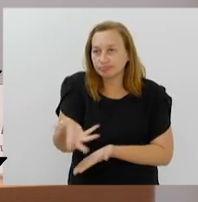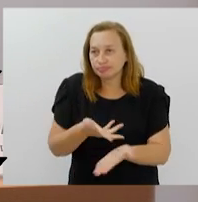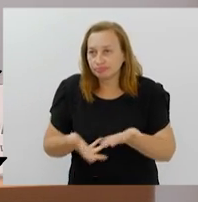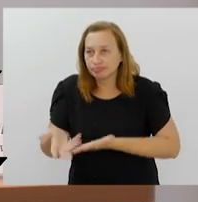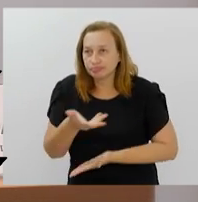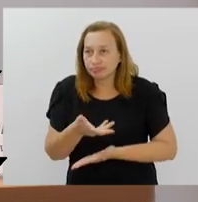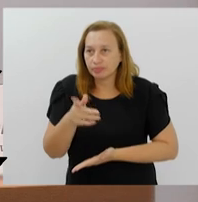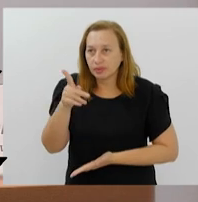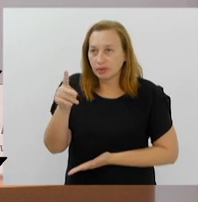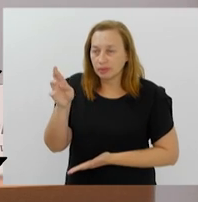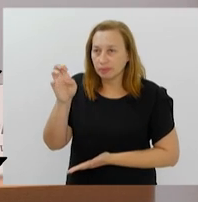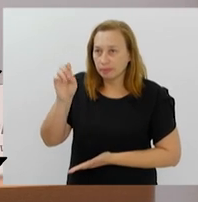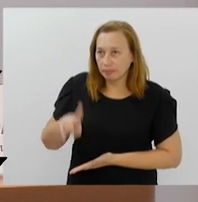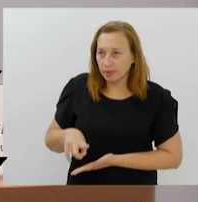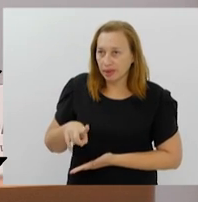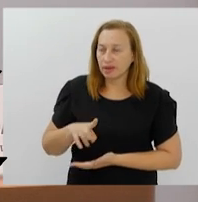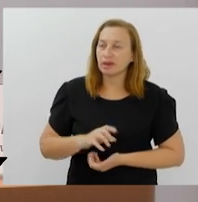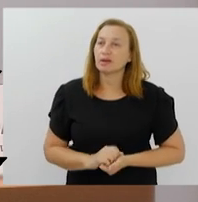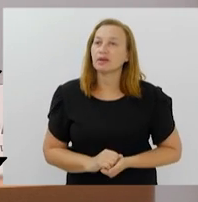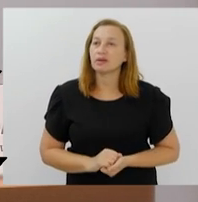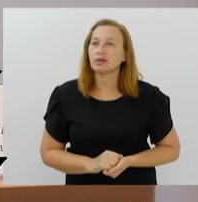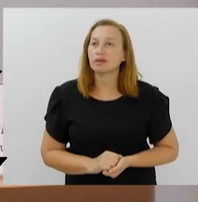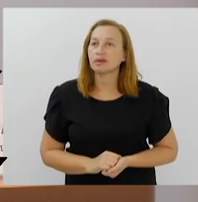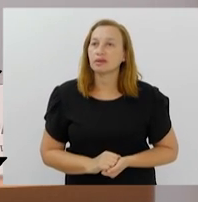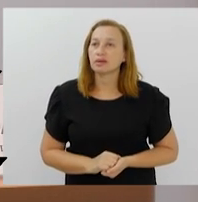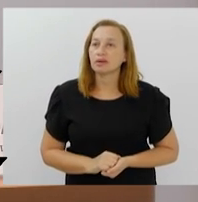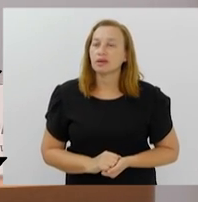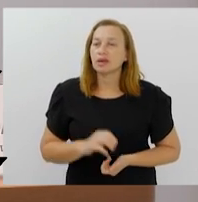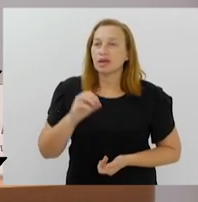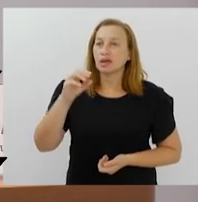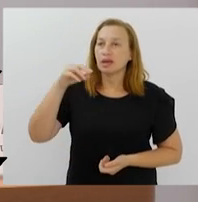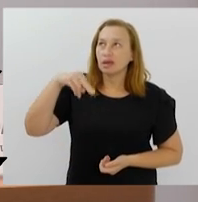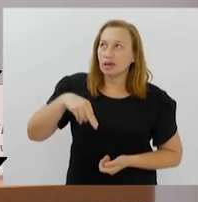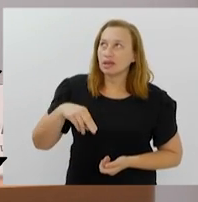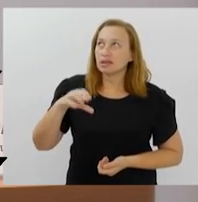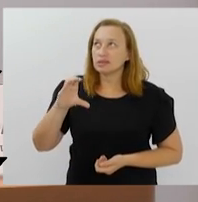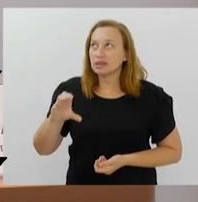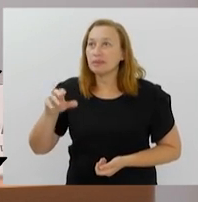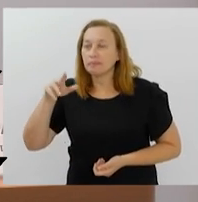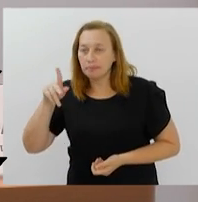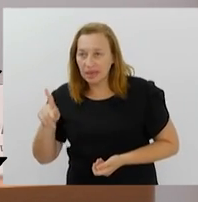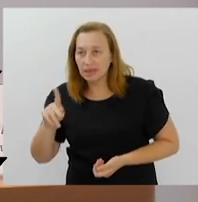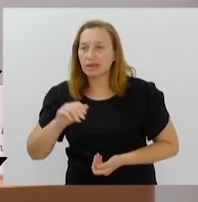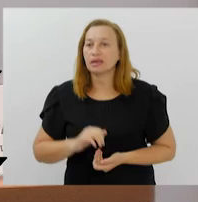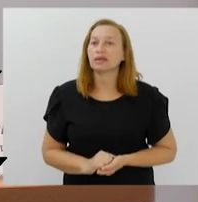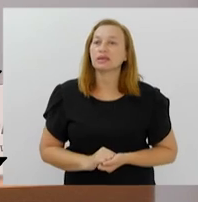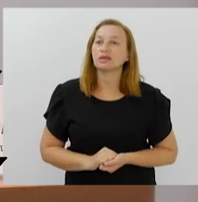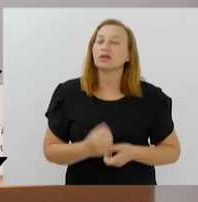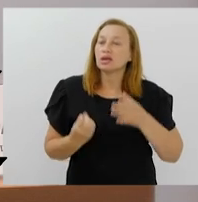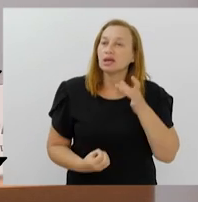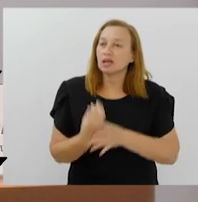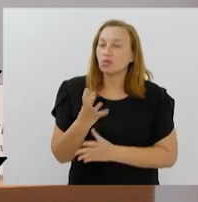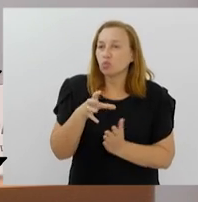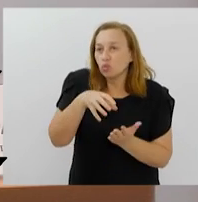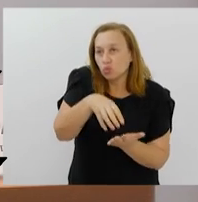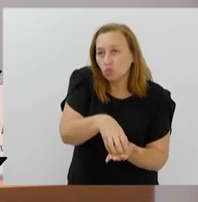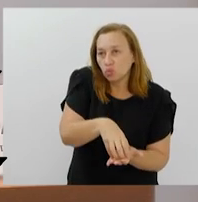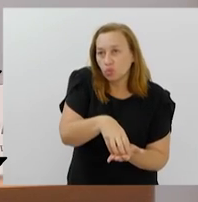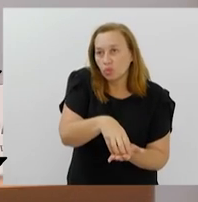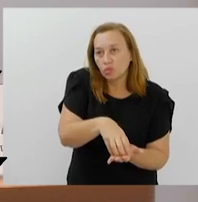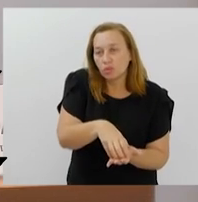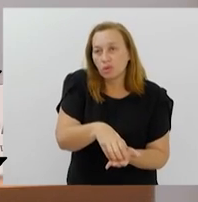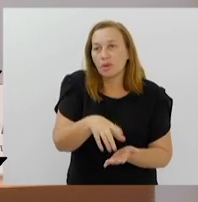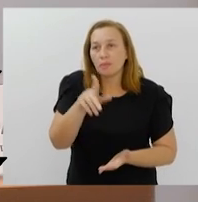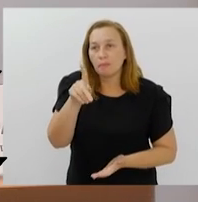pré-processual tá é o que nós chamamos de ncp da Unimed ferge então Nós criamos um núcleo de conciliação